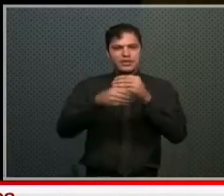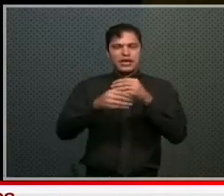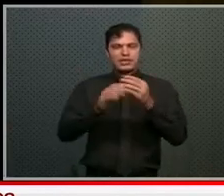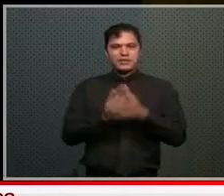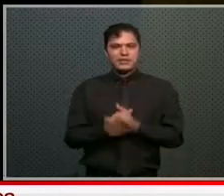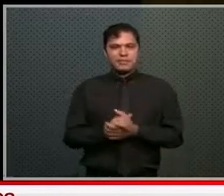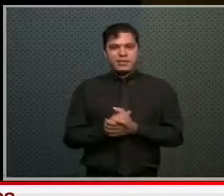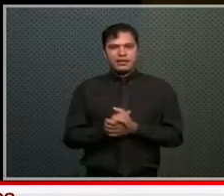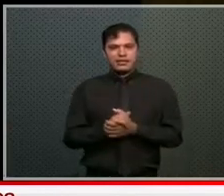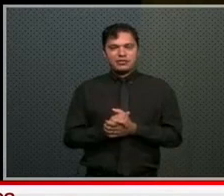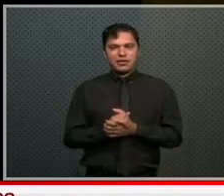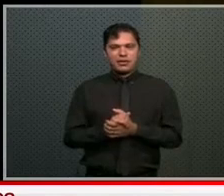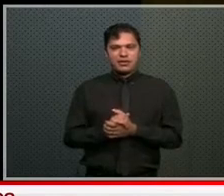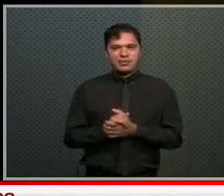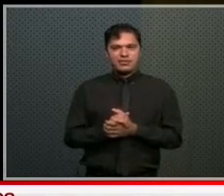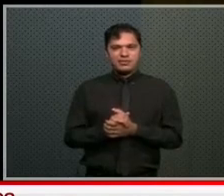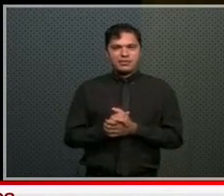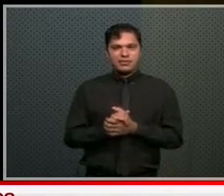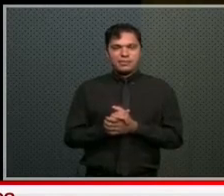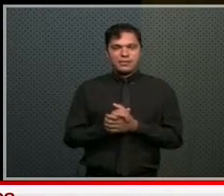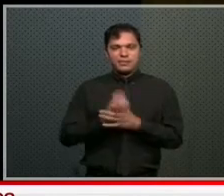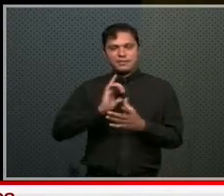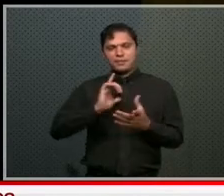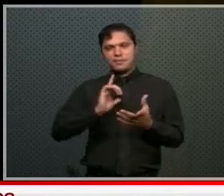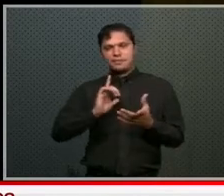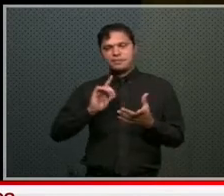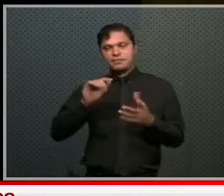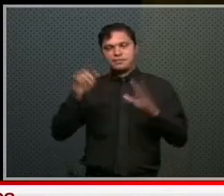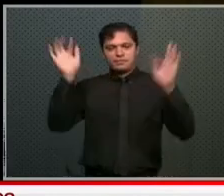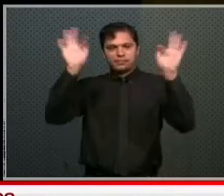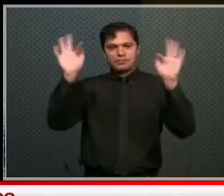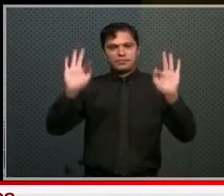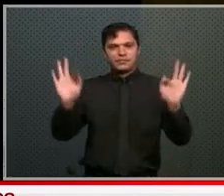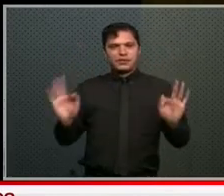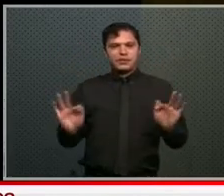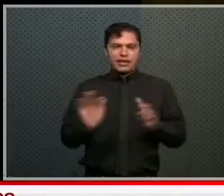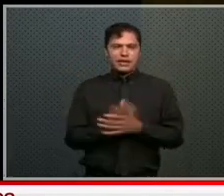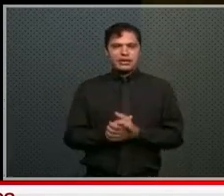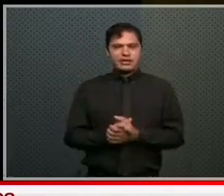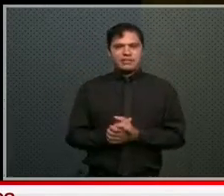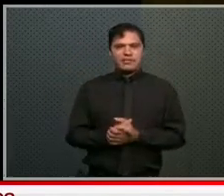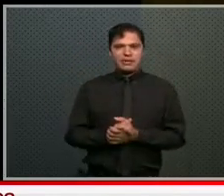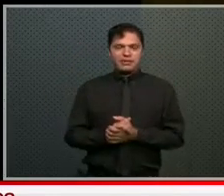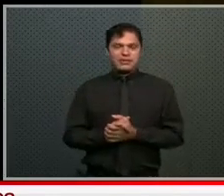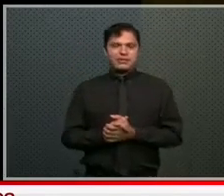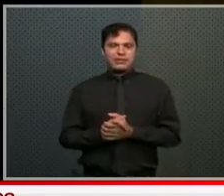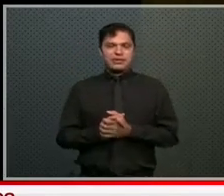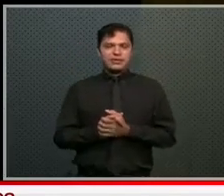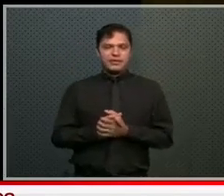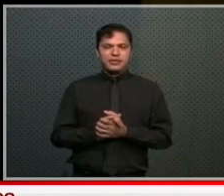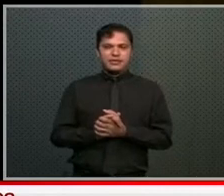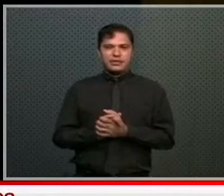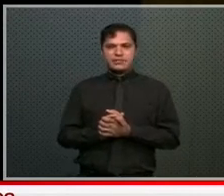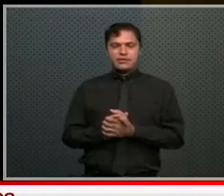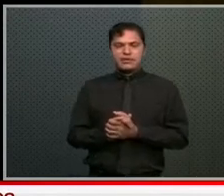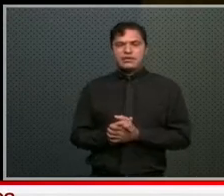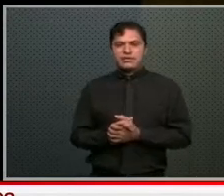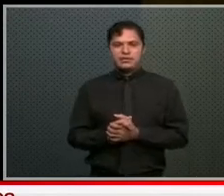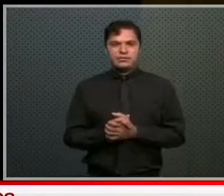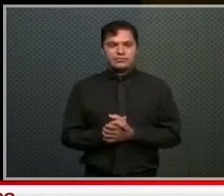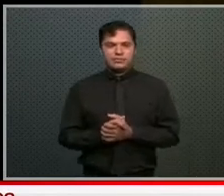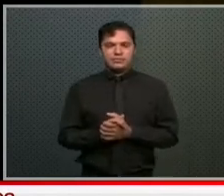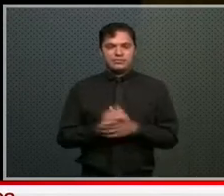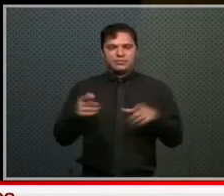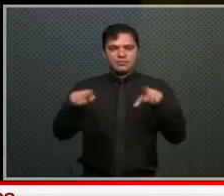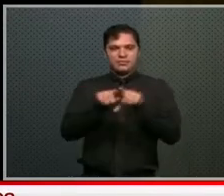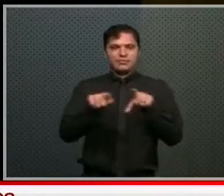essa transformação está conosco celebrando nesse momento fico muito feliz Agradeço também pela presença Eu também